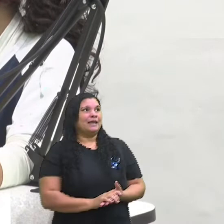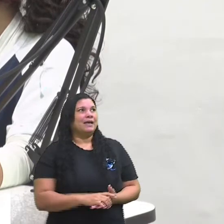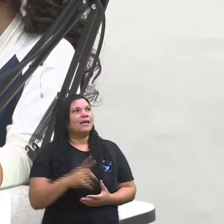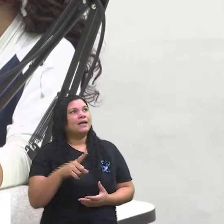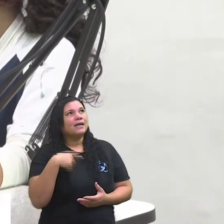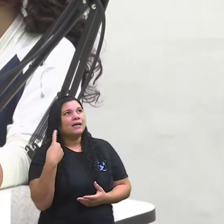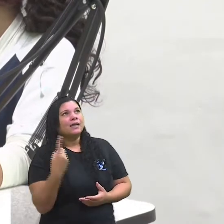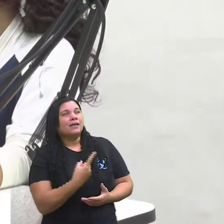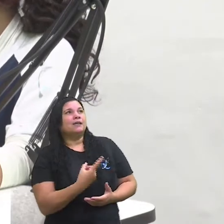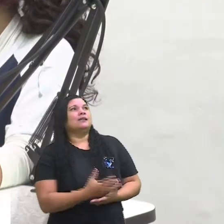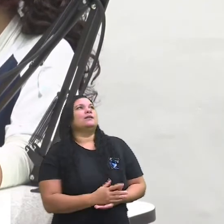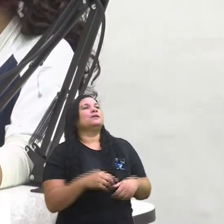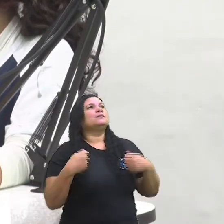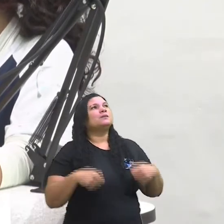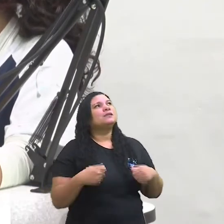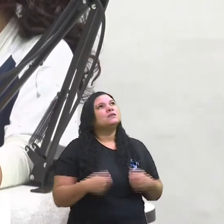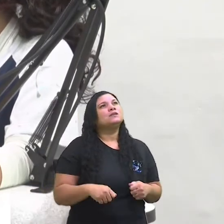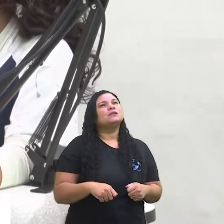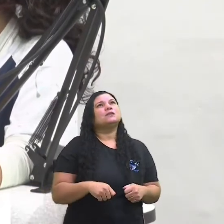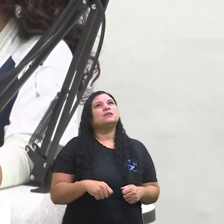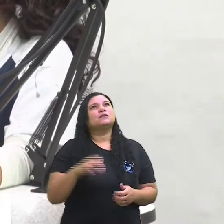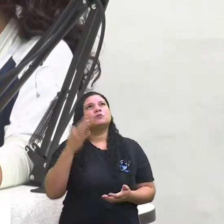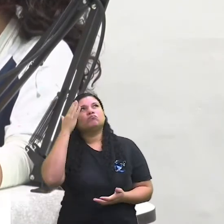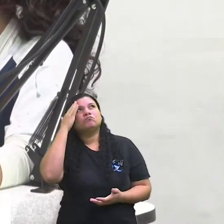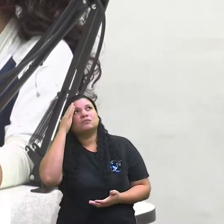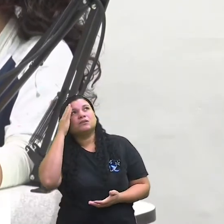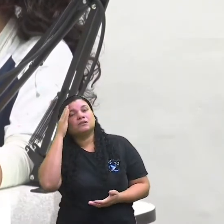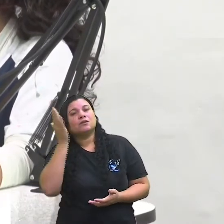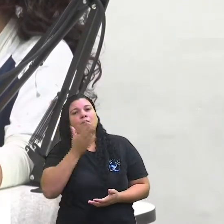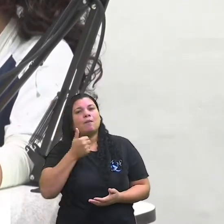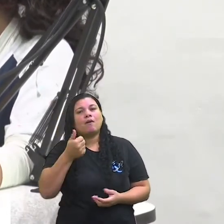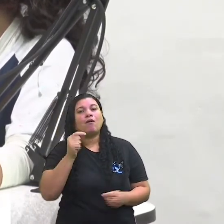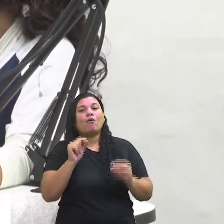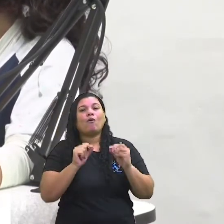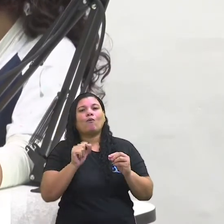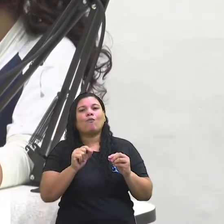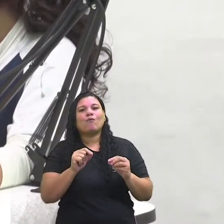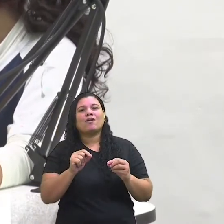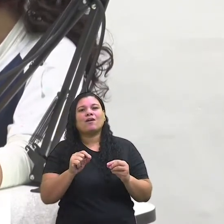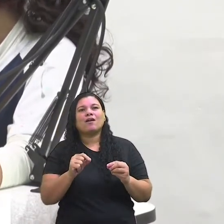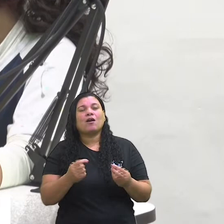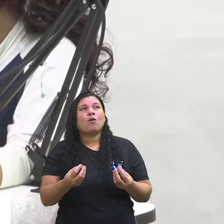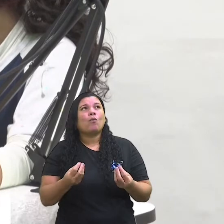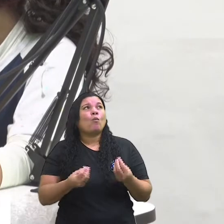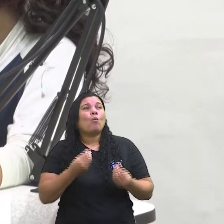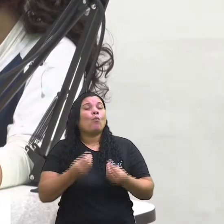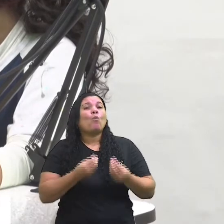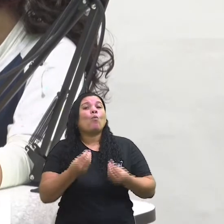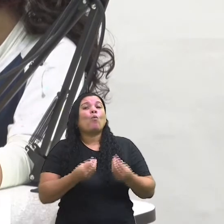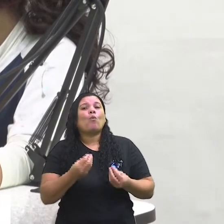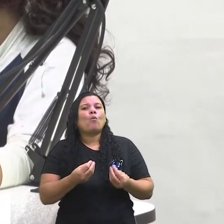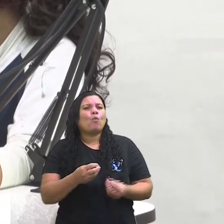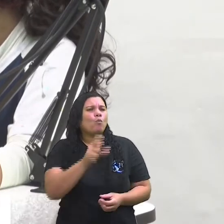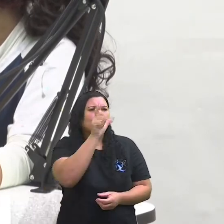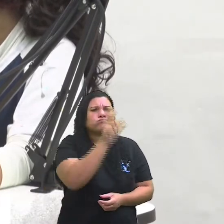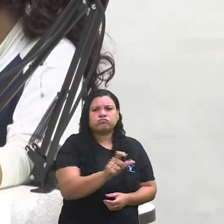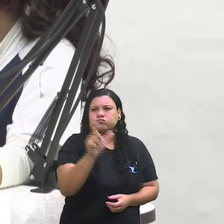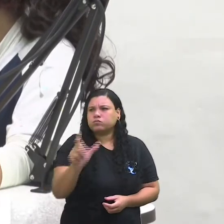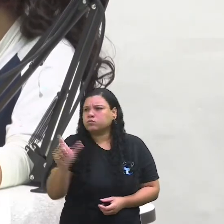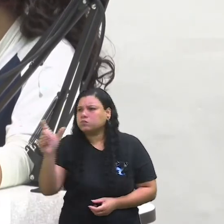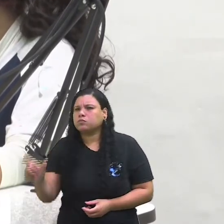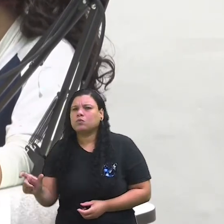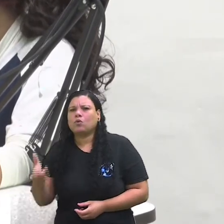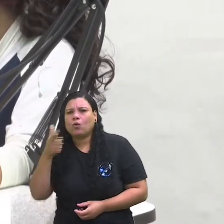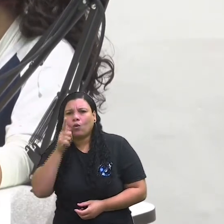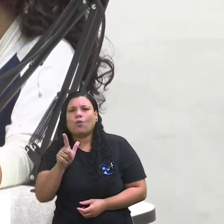exemplo. Lá em casa eu tenho três filhas. Lá em casa, a mais velha, o jeito dela me pedir perdão quando a gente está numa briga é assim, vamos